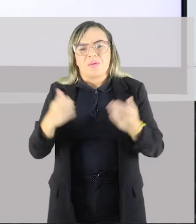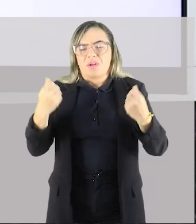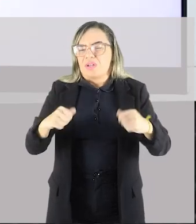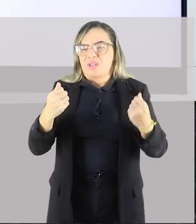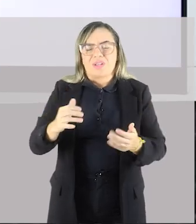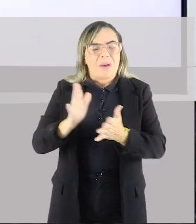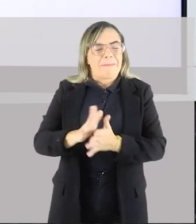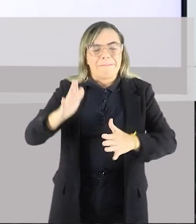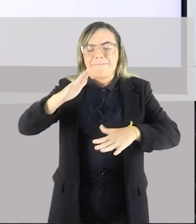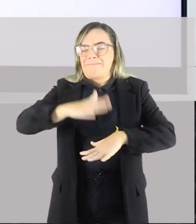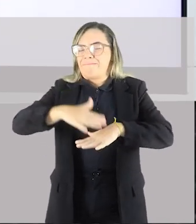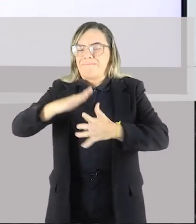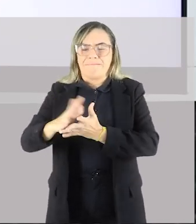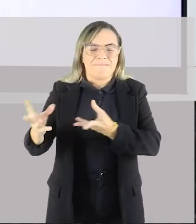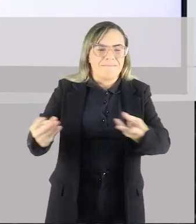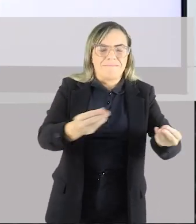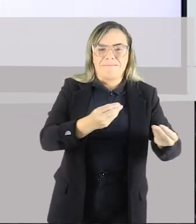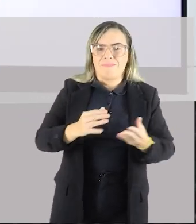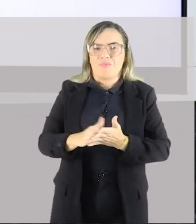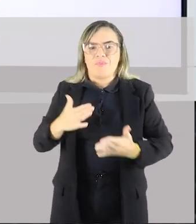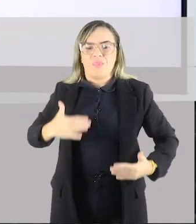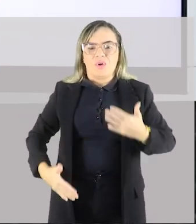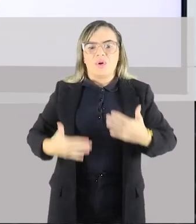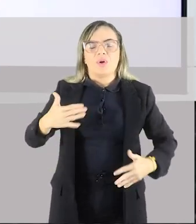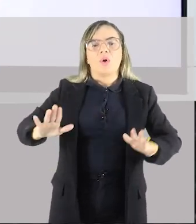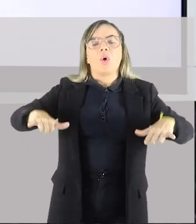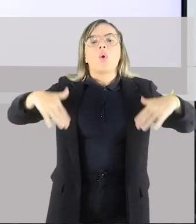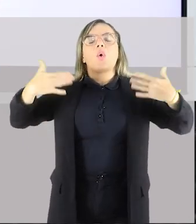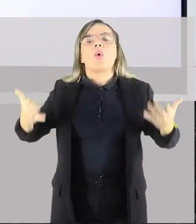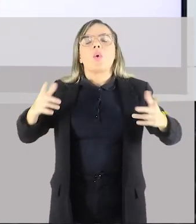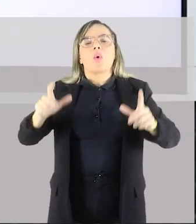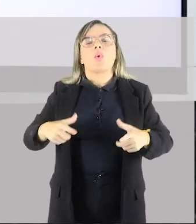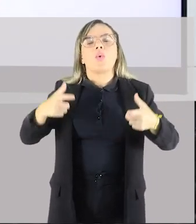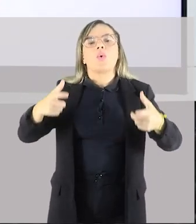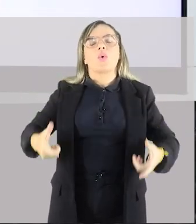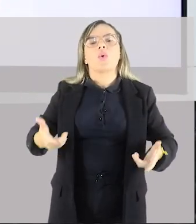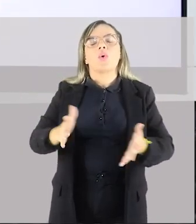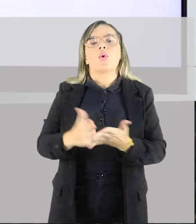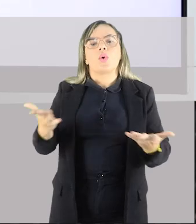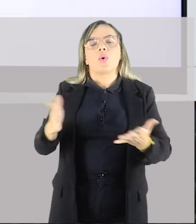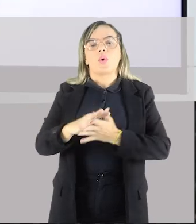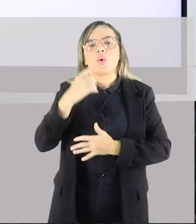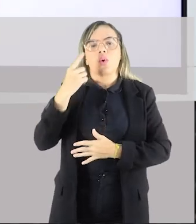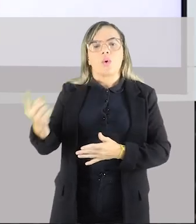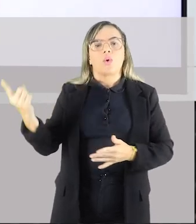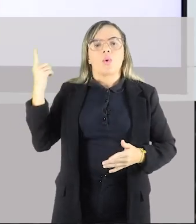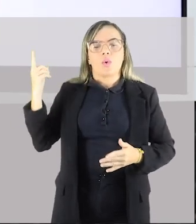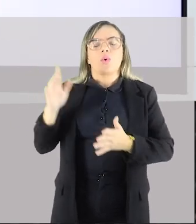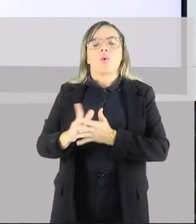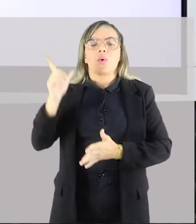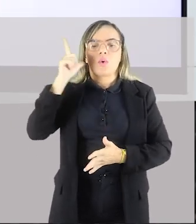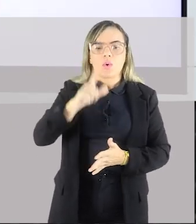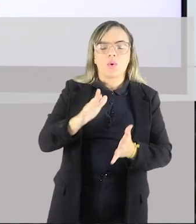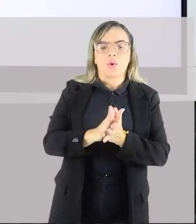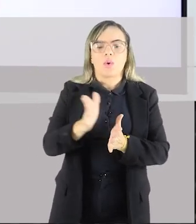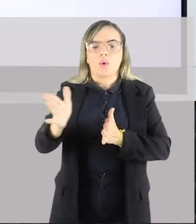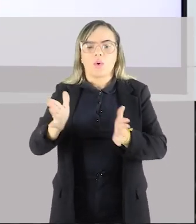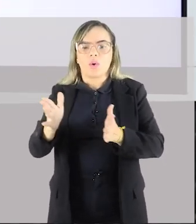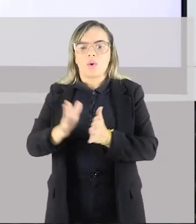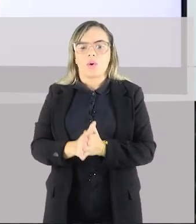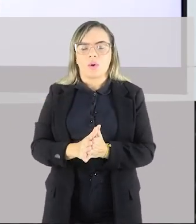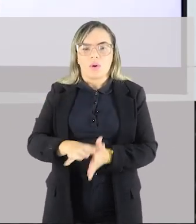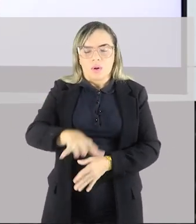de muito mais do que isso. E onde eu vou conseguir produzir mais energia? Justamente nessa etapa, que é a